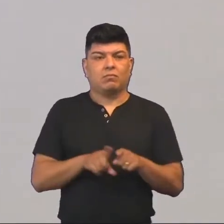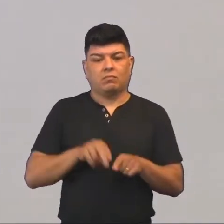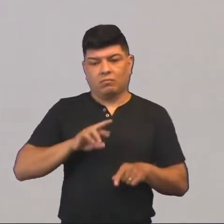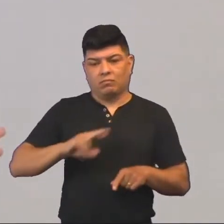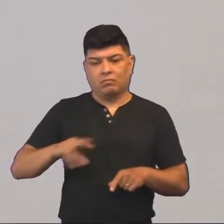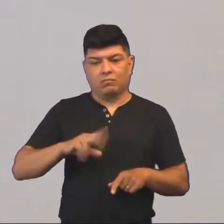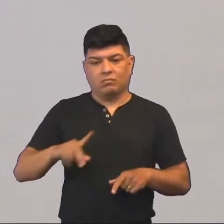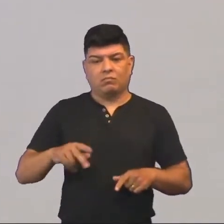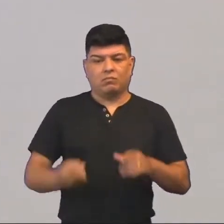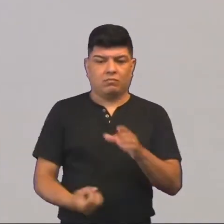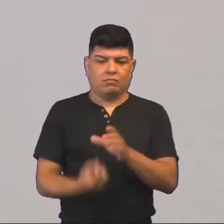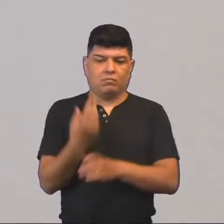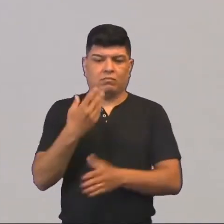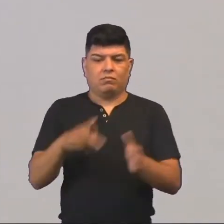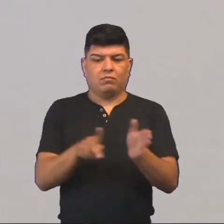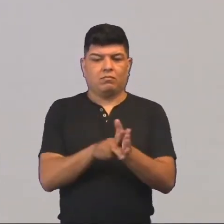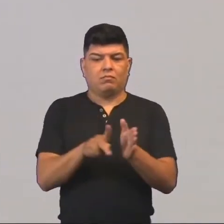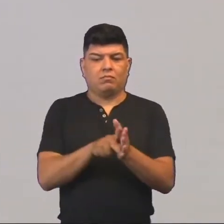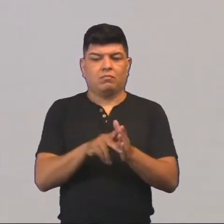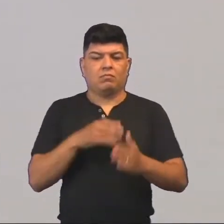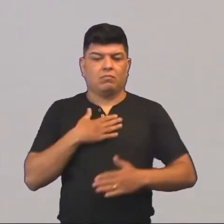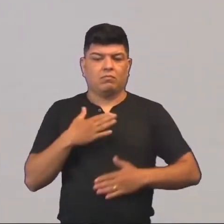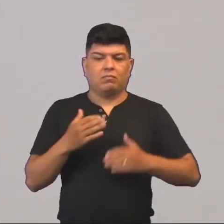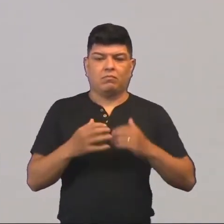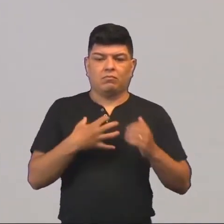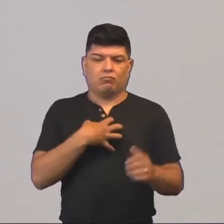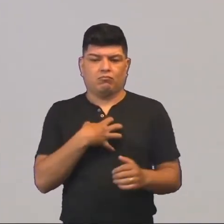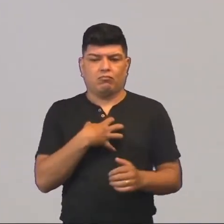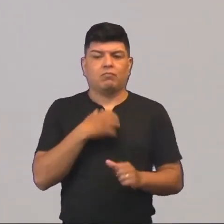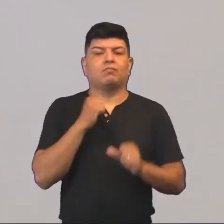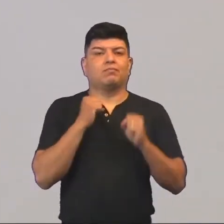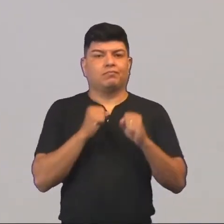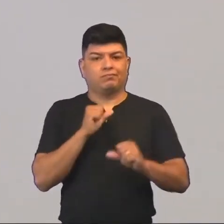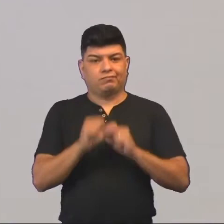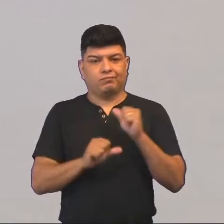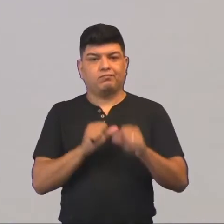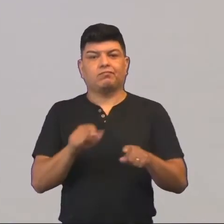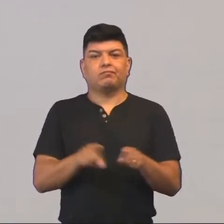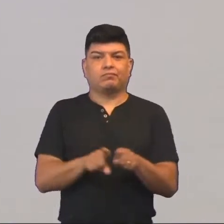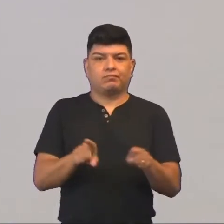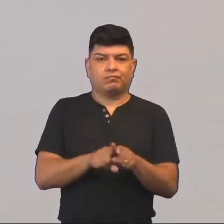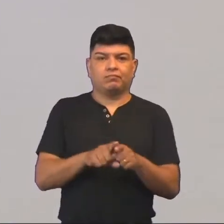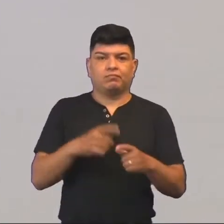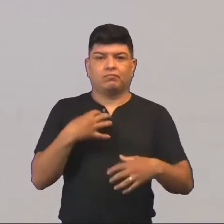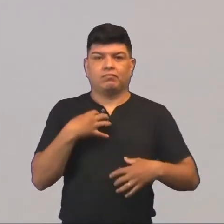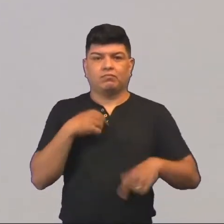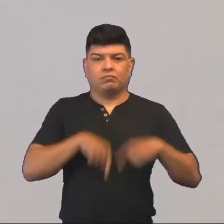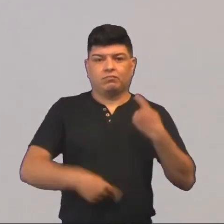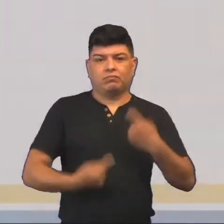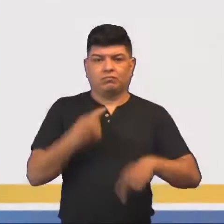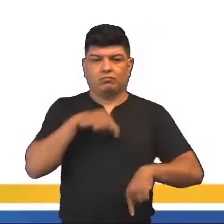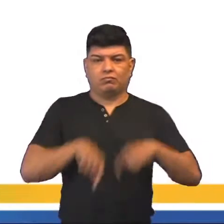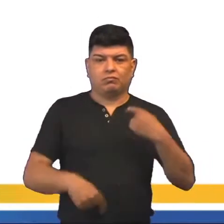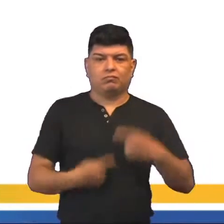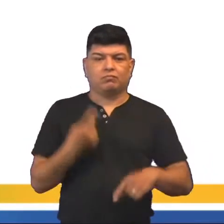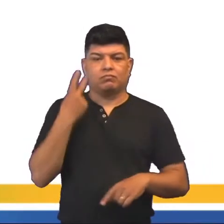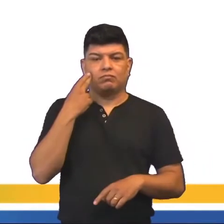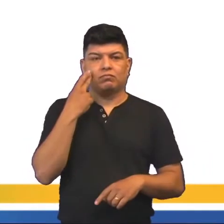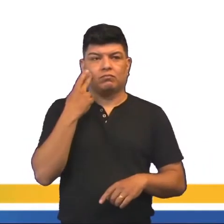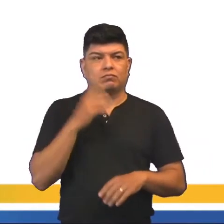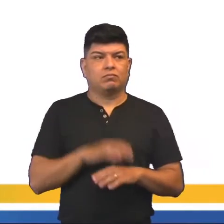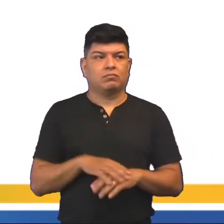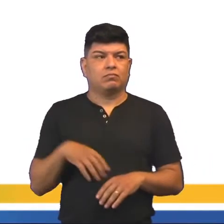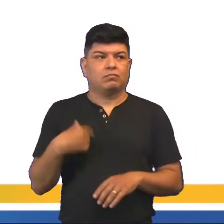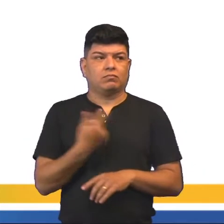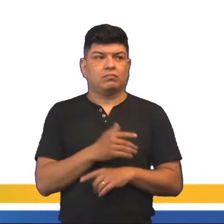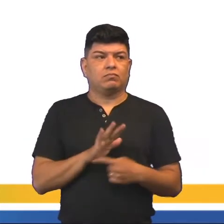são produzidas pelo corpo. Podem mudar aí algum comportamento ou até mesmo o funcionamento do organismo. E vale a